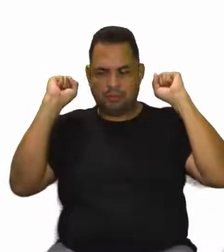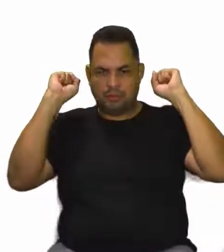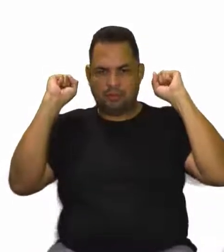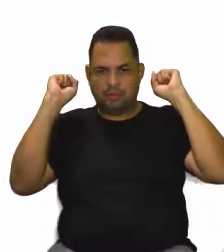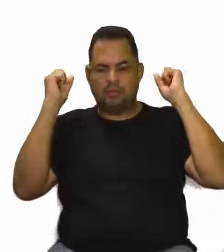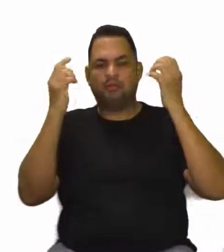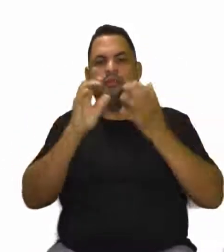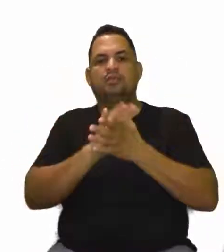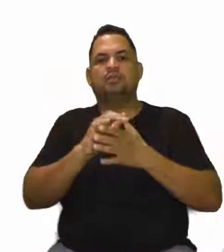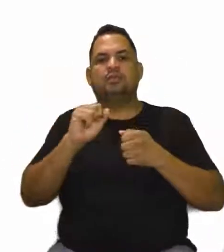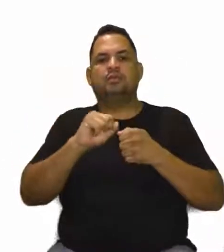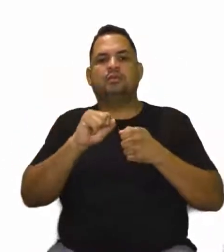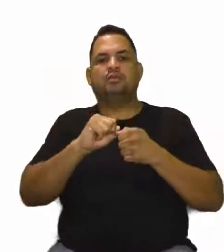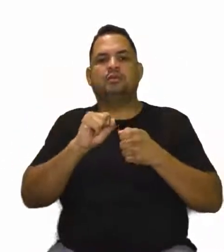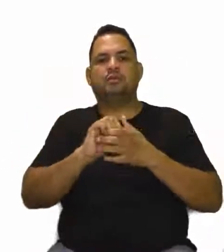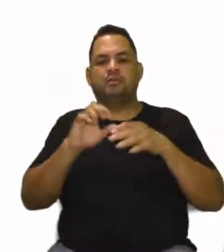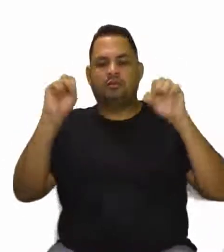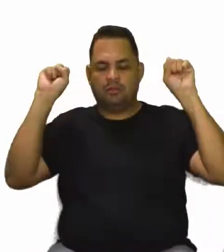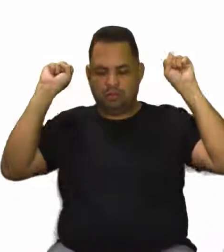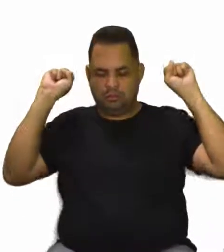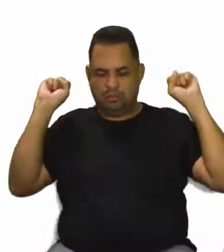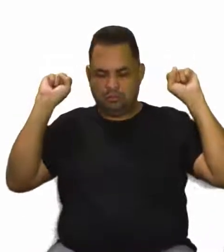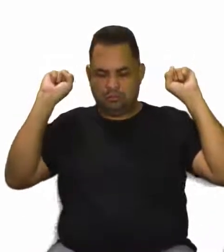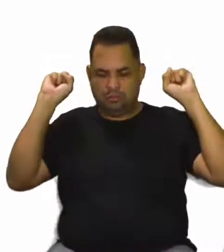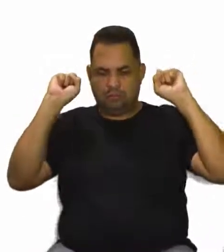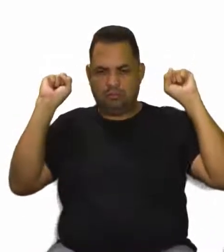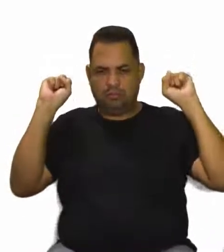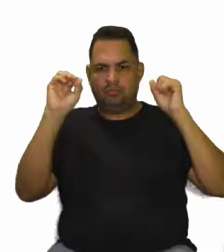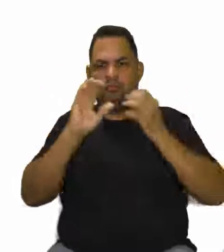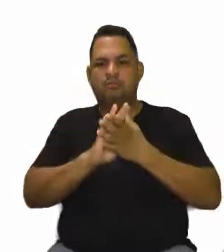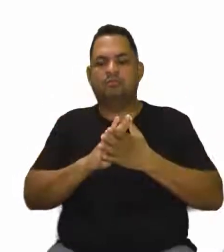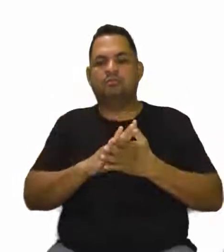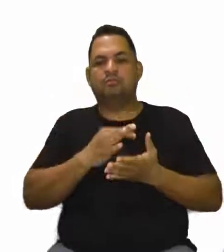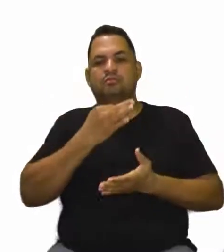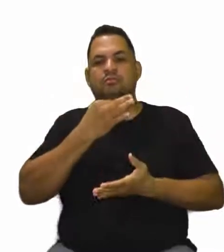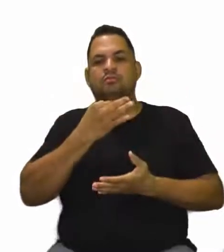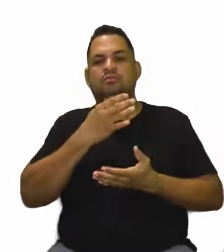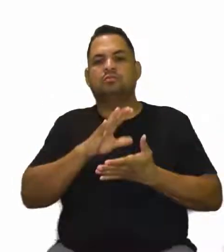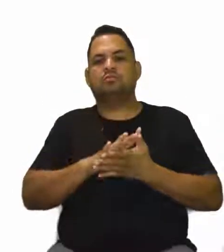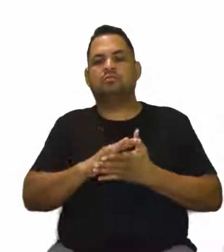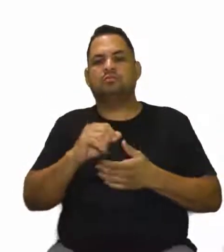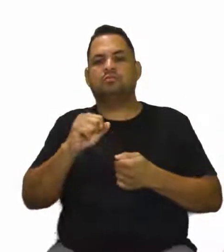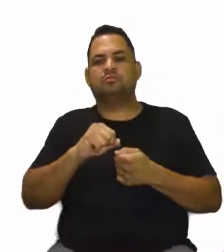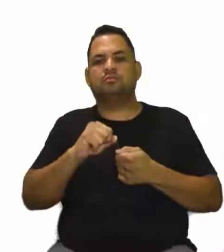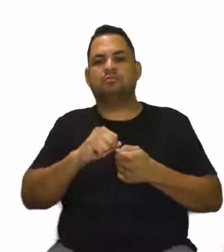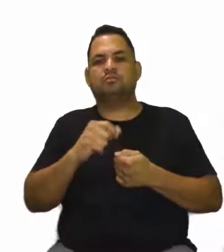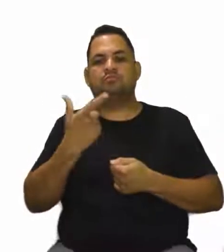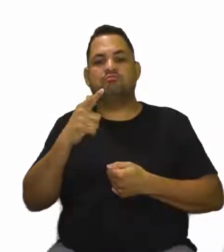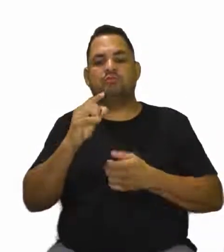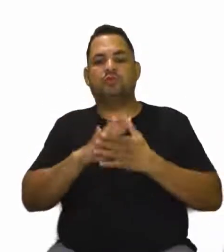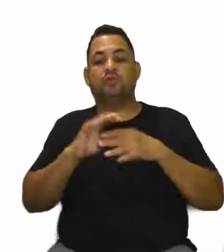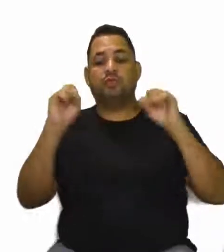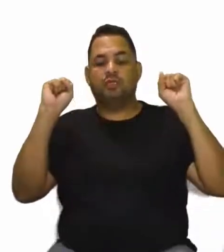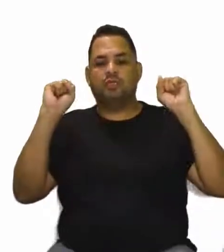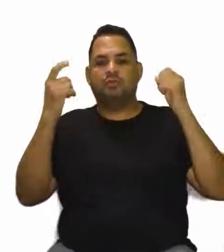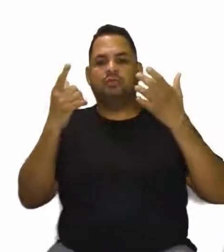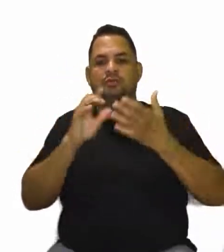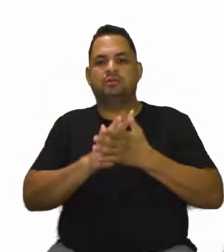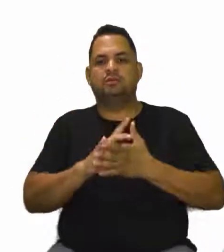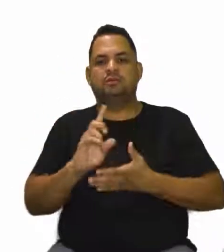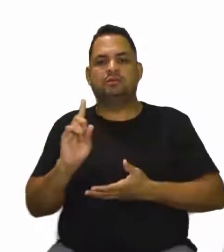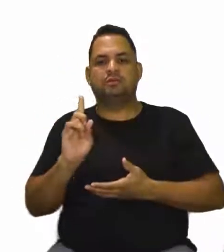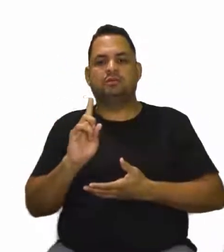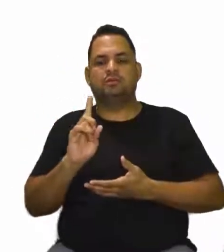ele está fazendo um agachamento com barra, mas vamos supor que essa pessoa vai fazer o agachamento sem barra. Então ele não